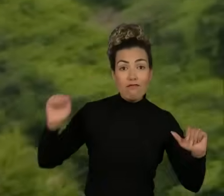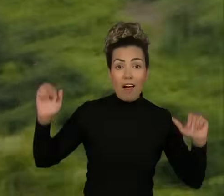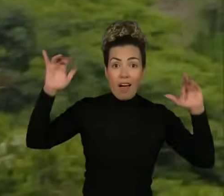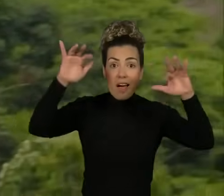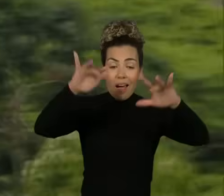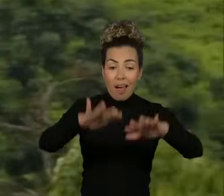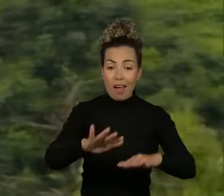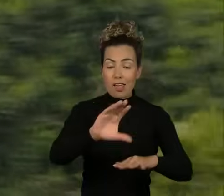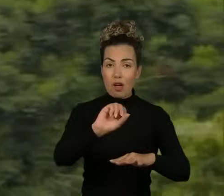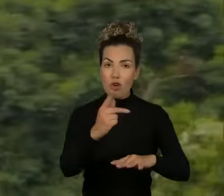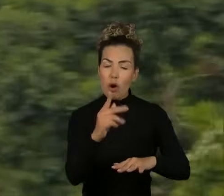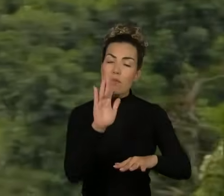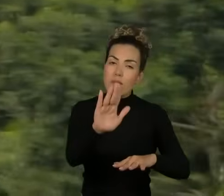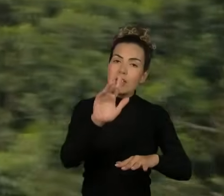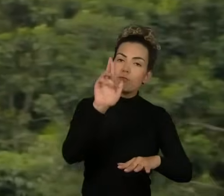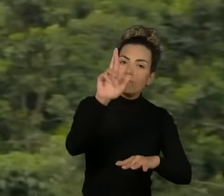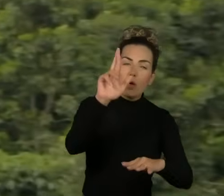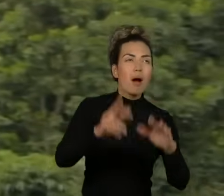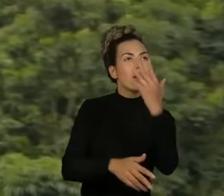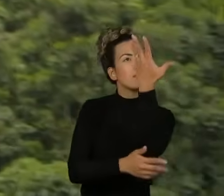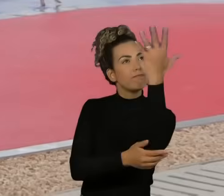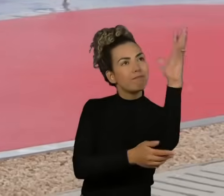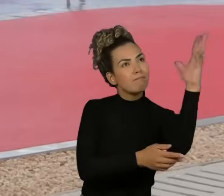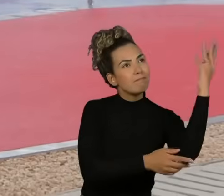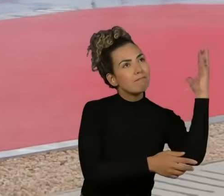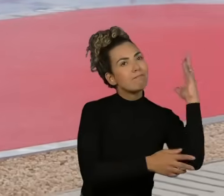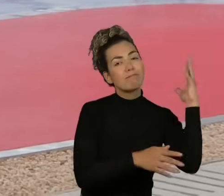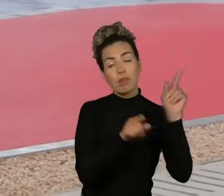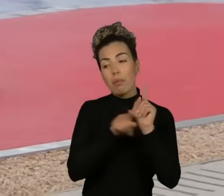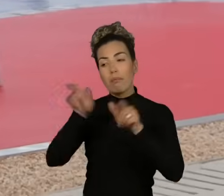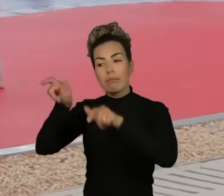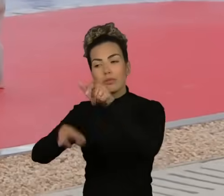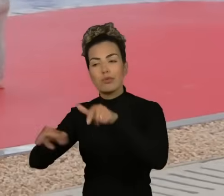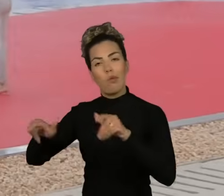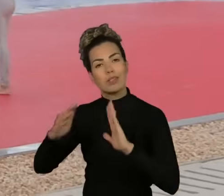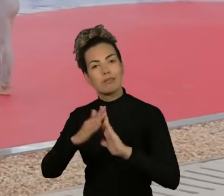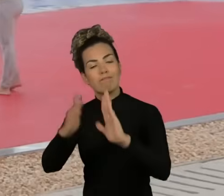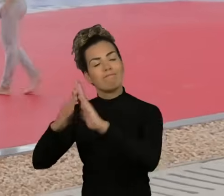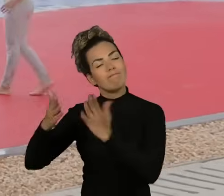um lugar de harmonia entre a floresta amazônica e as pessoas.